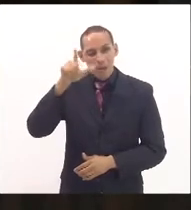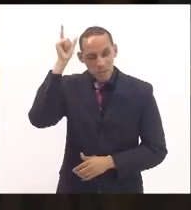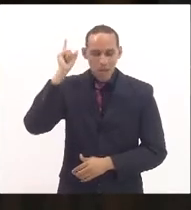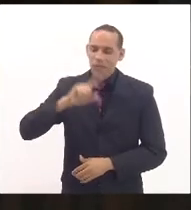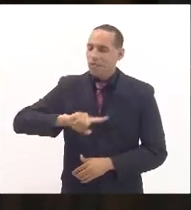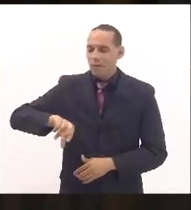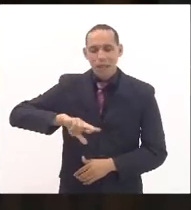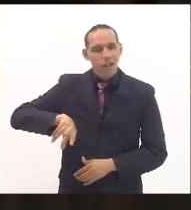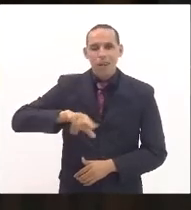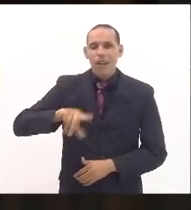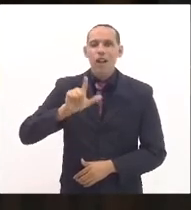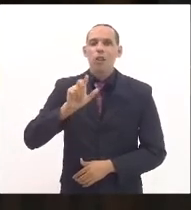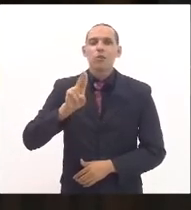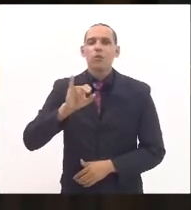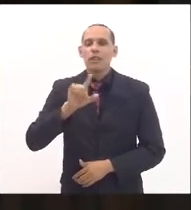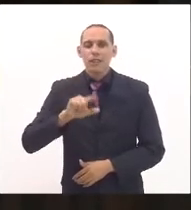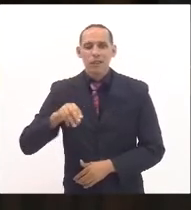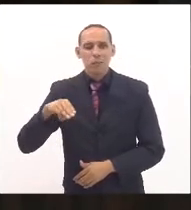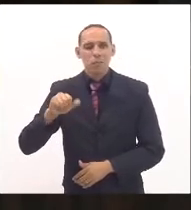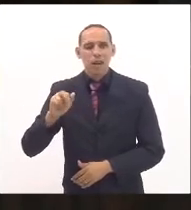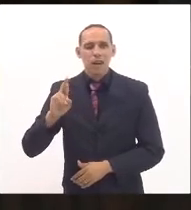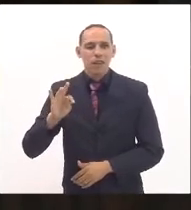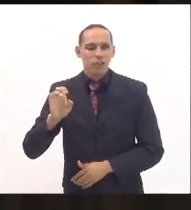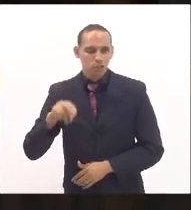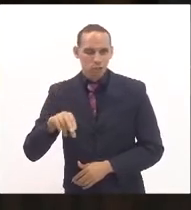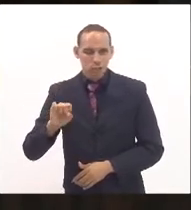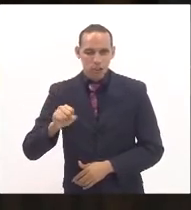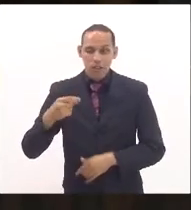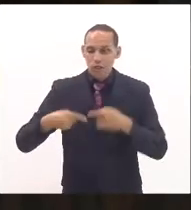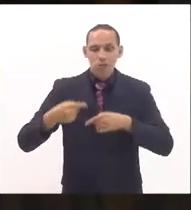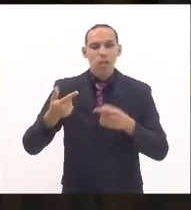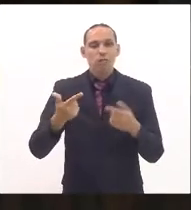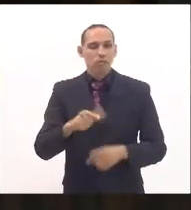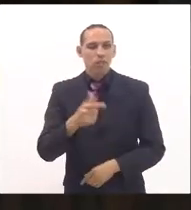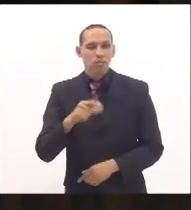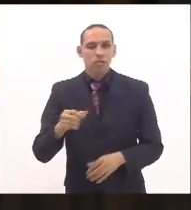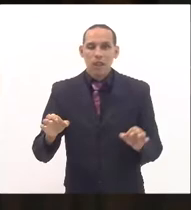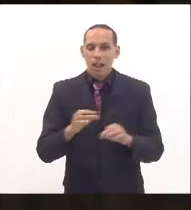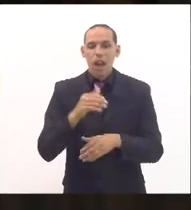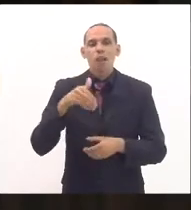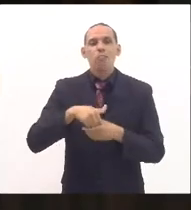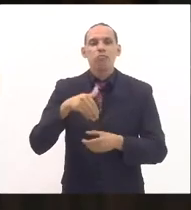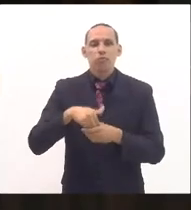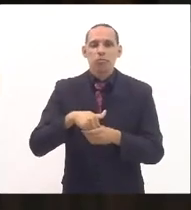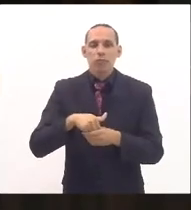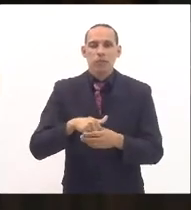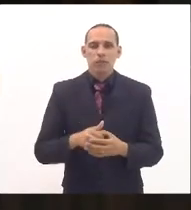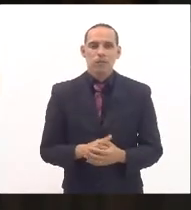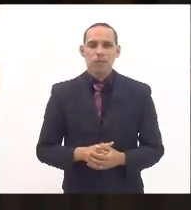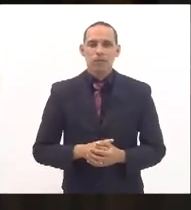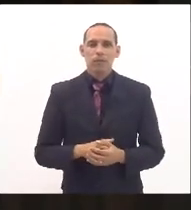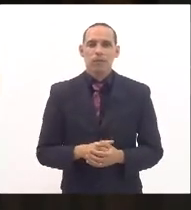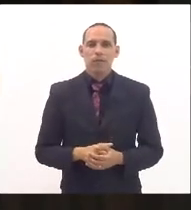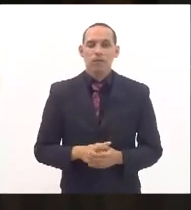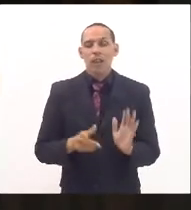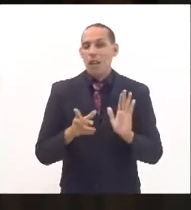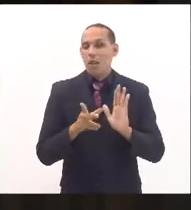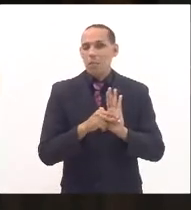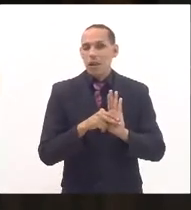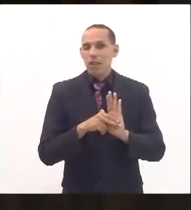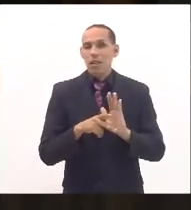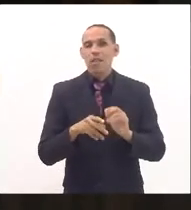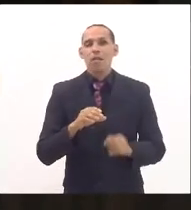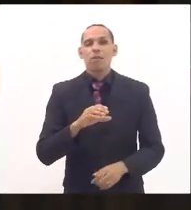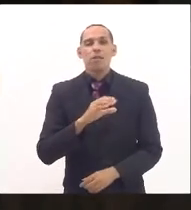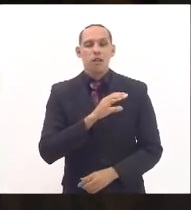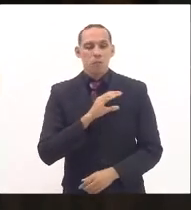Martins. Em discussão, não havendo quem queira discutir, encerrada a discussão, em votação, a emenda da Comissão